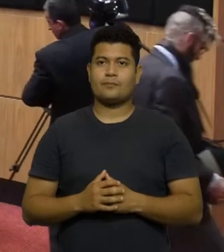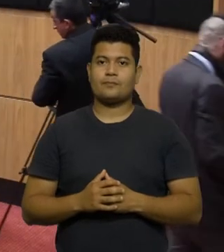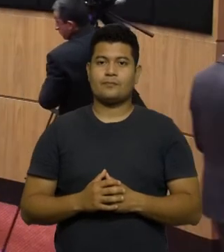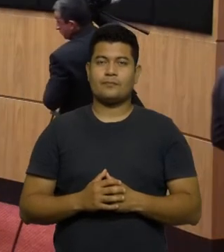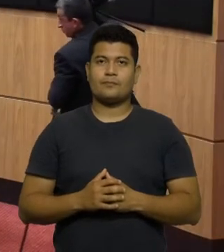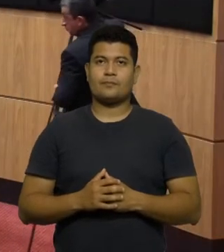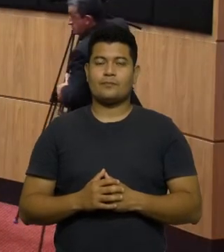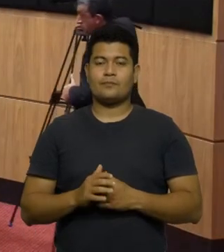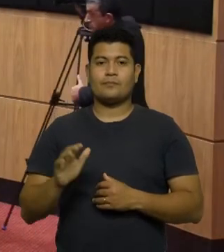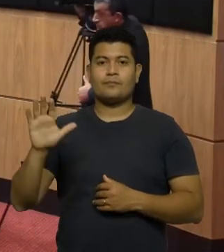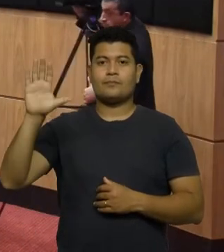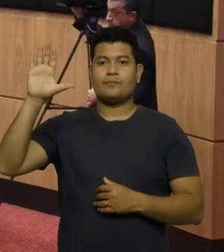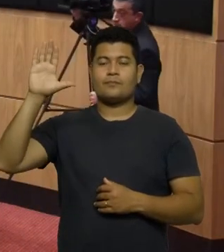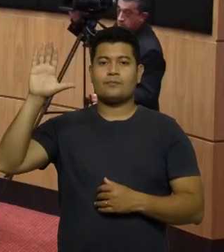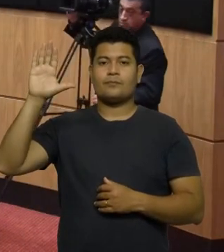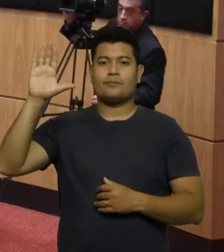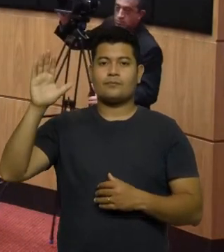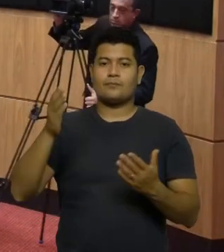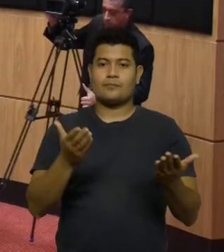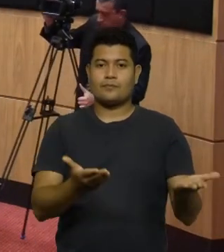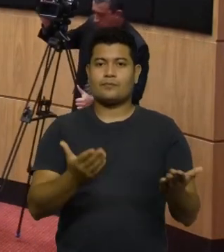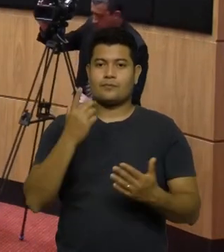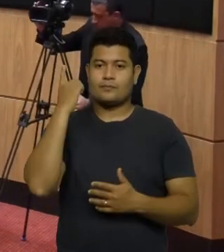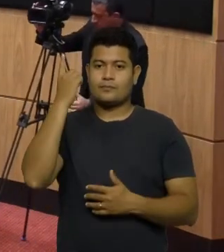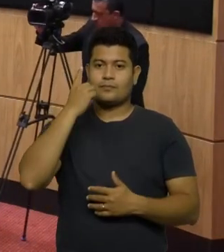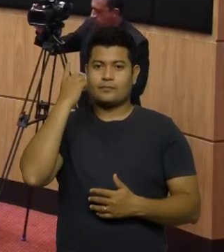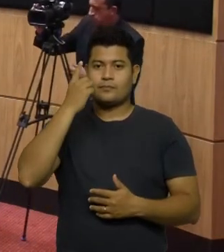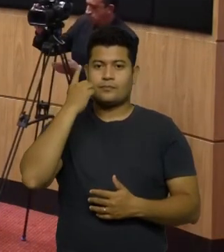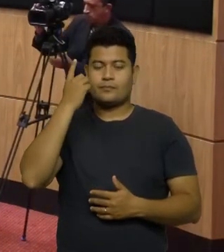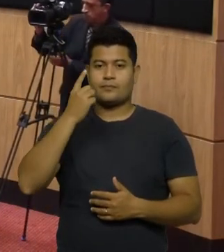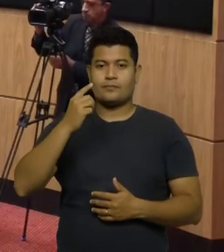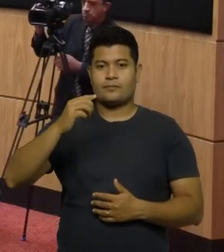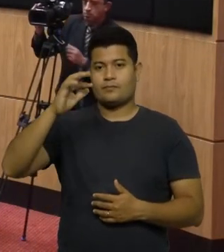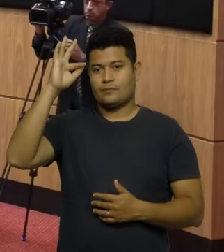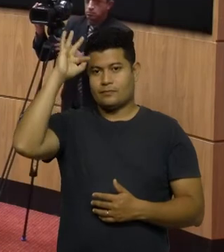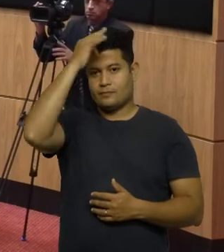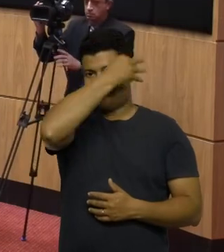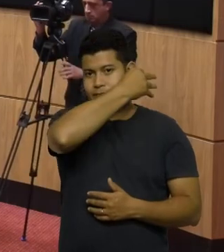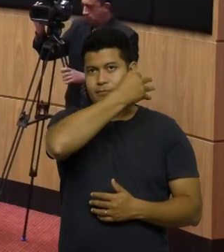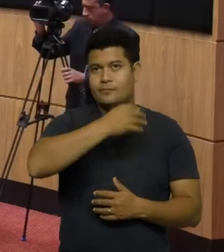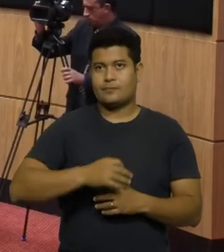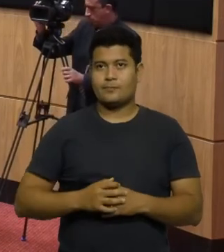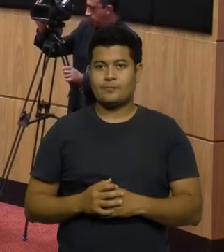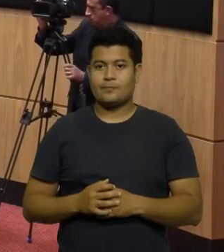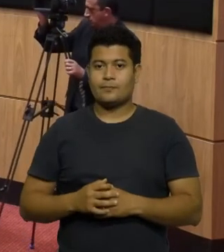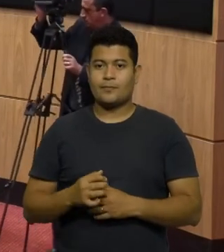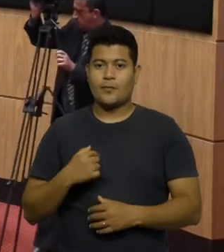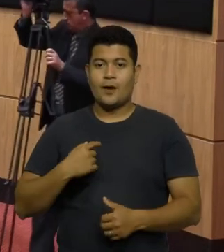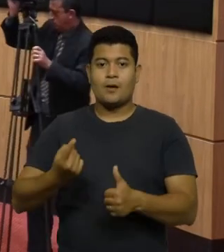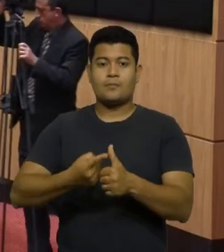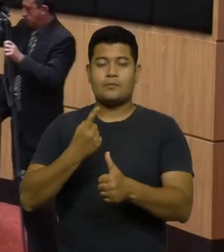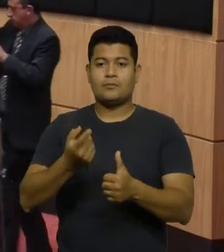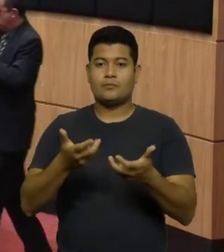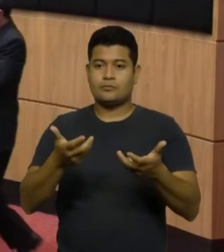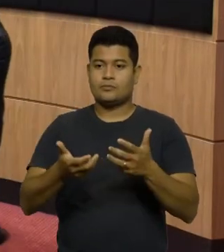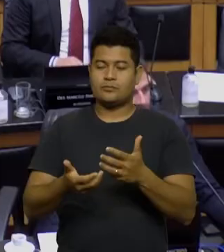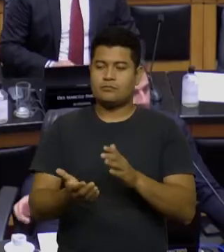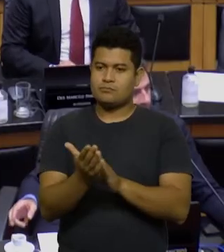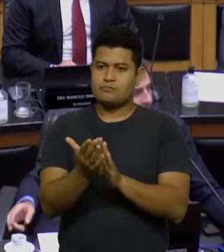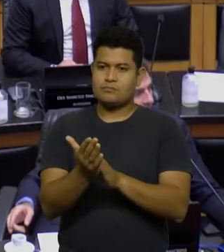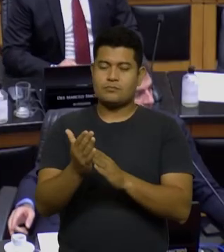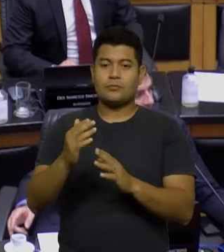Presidente. Pela ordem, presidente. Com a palavra o deputado Fabiano da Luz. Eu primeiro quero parabenizar a rainha, as